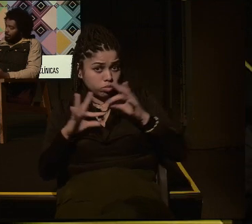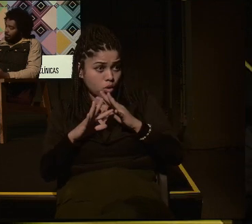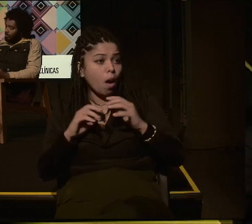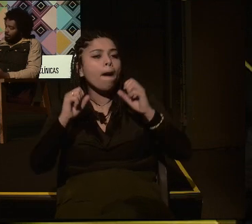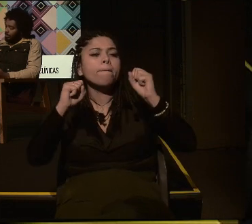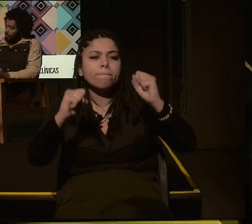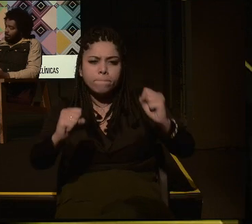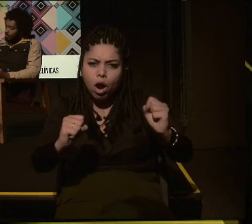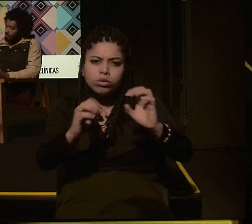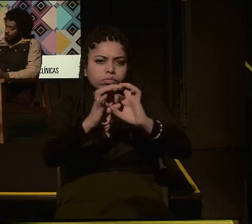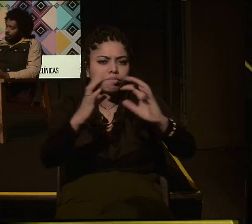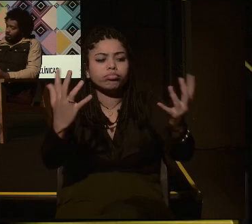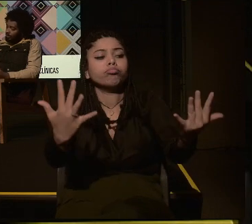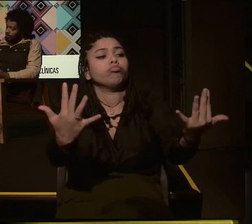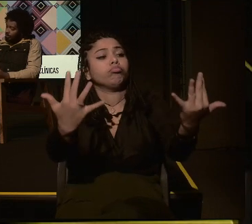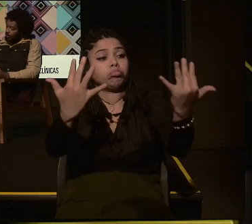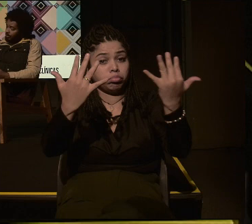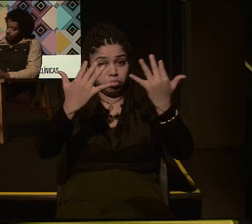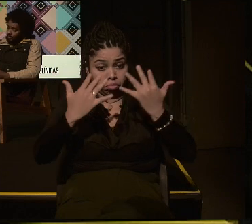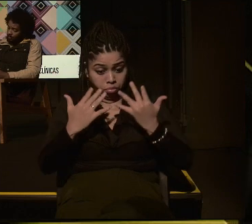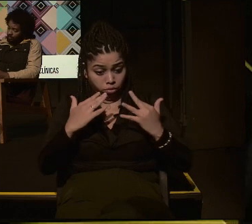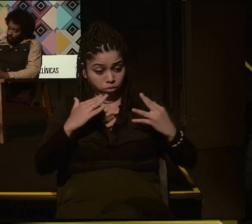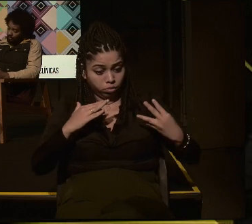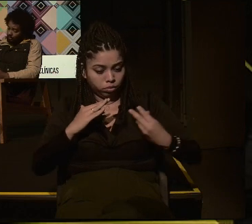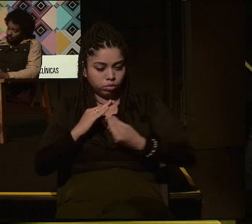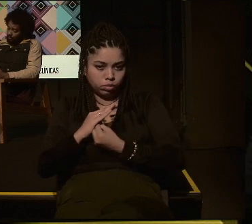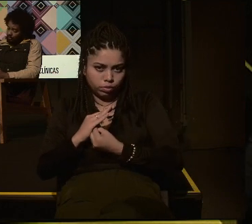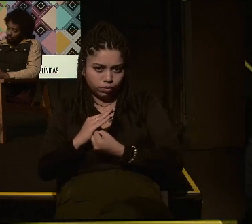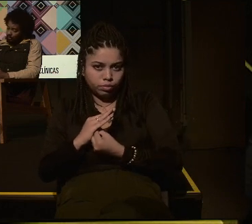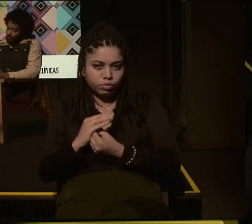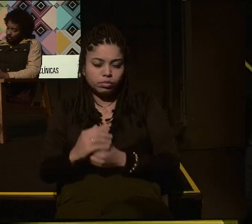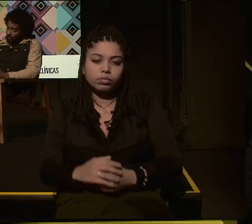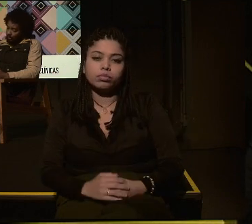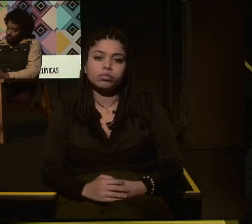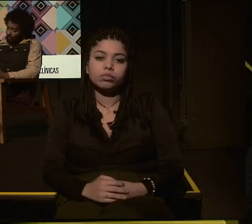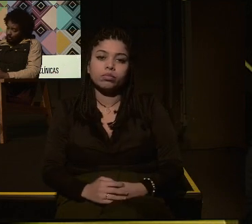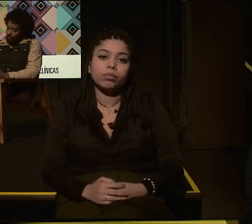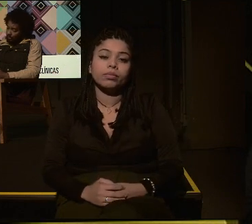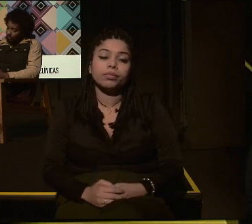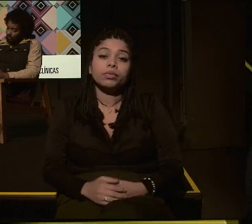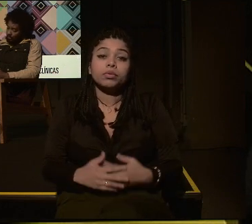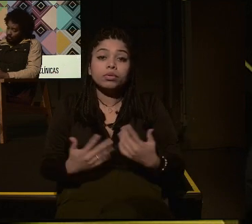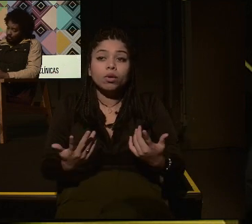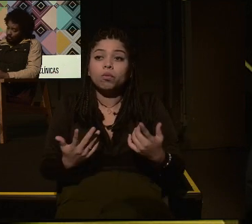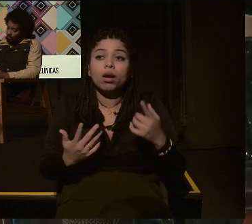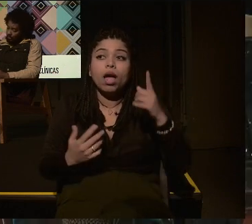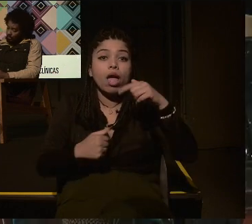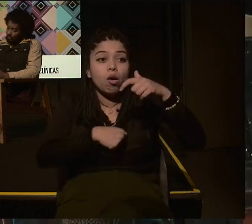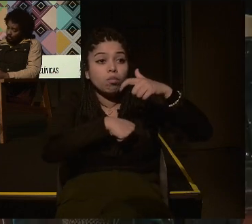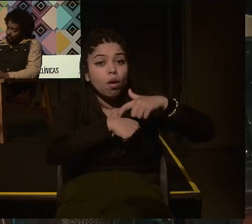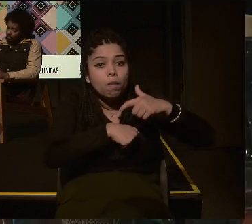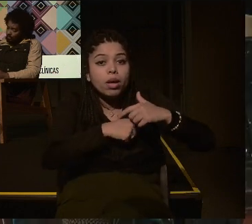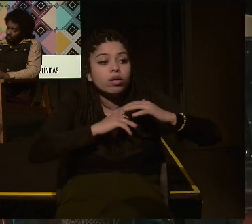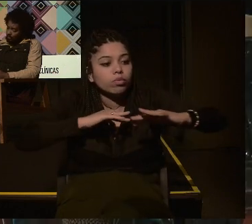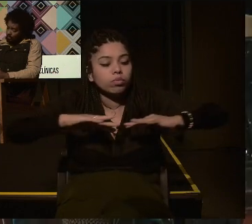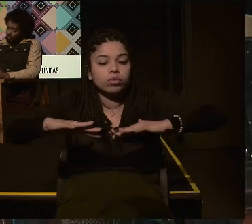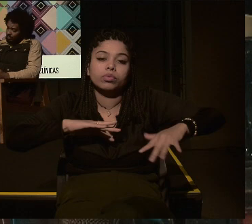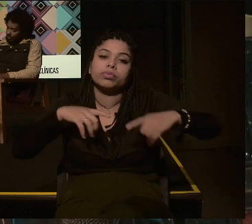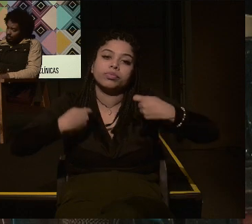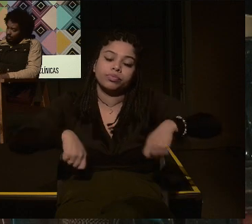E essa aquilombação, como é ato, ela é percurso, ela exige